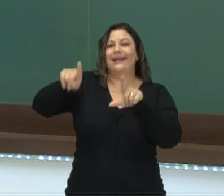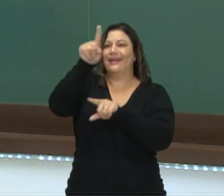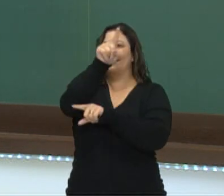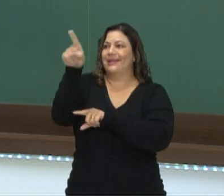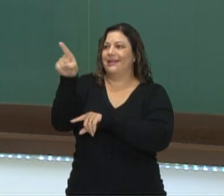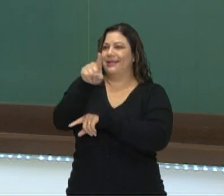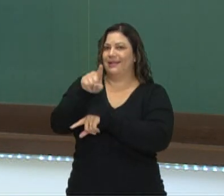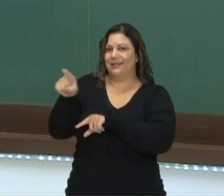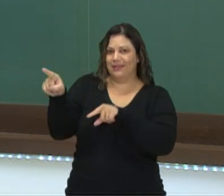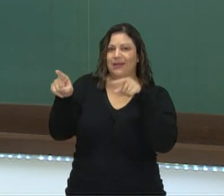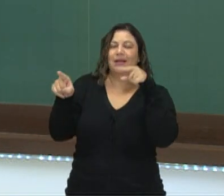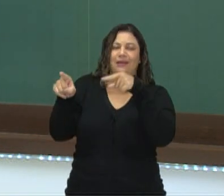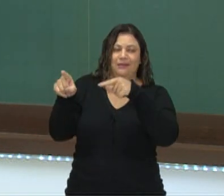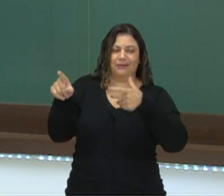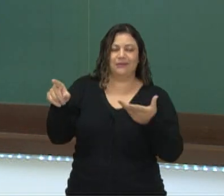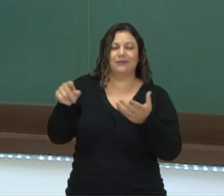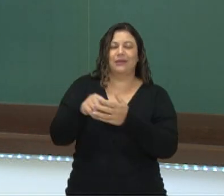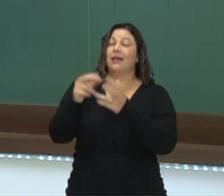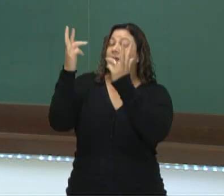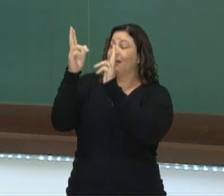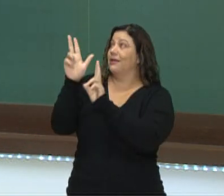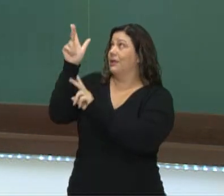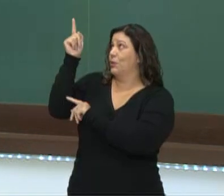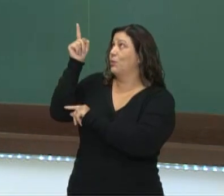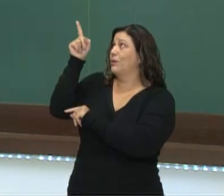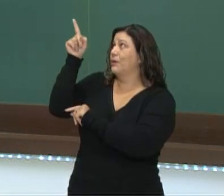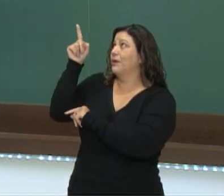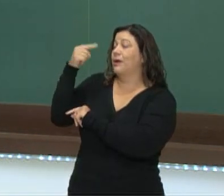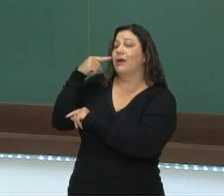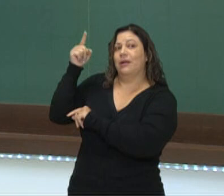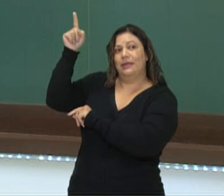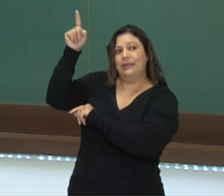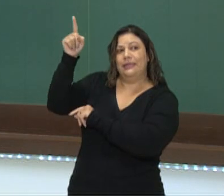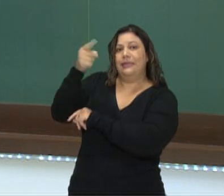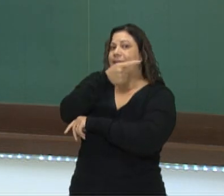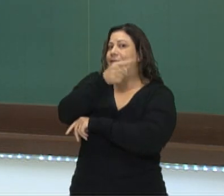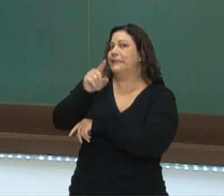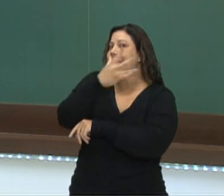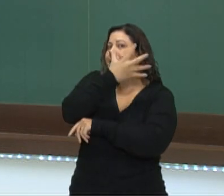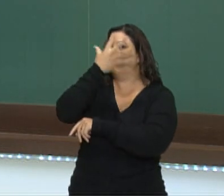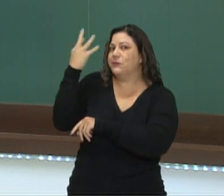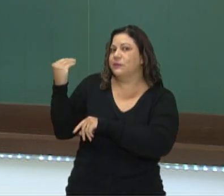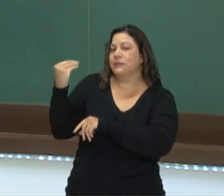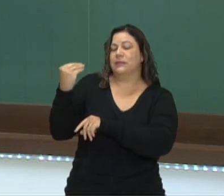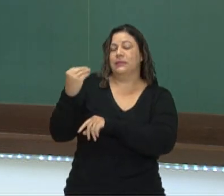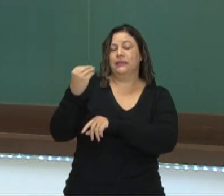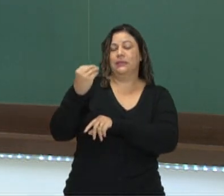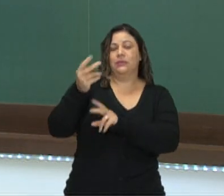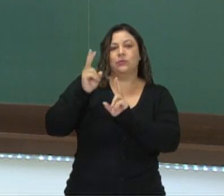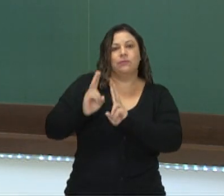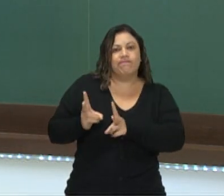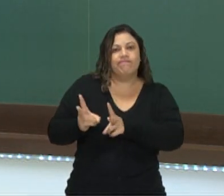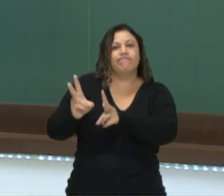Conforme essa representação que eu coloquei aqui para vocês. Não podemos esquecer que ele é um conjunto infinito.